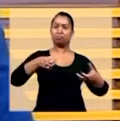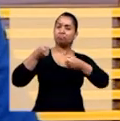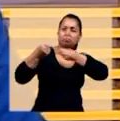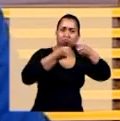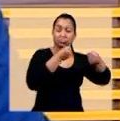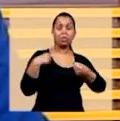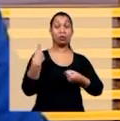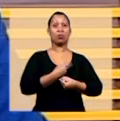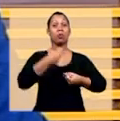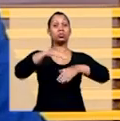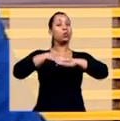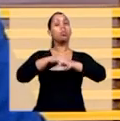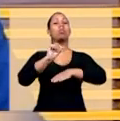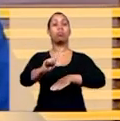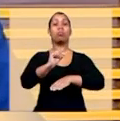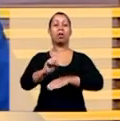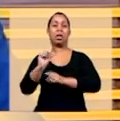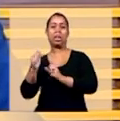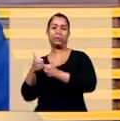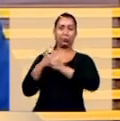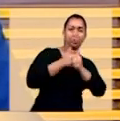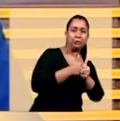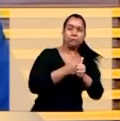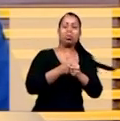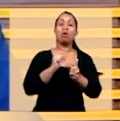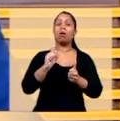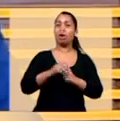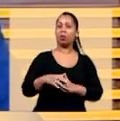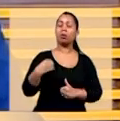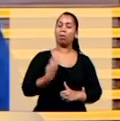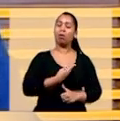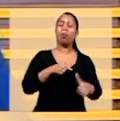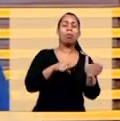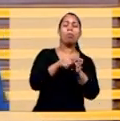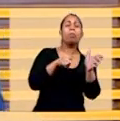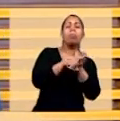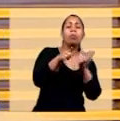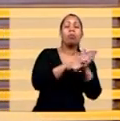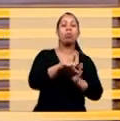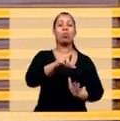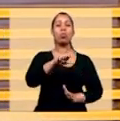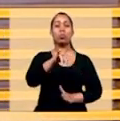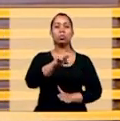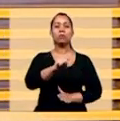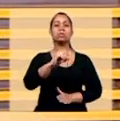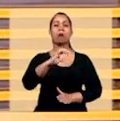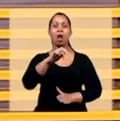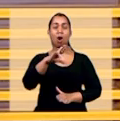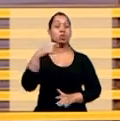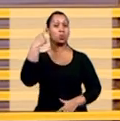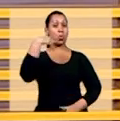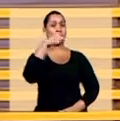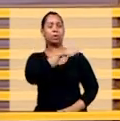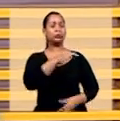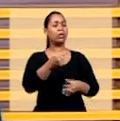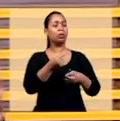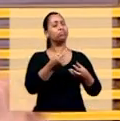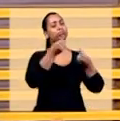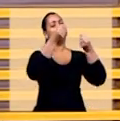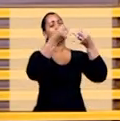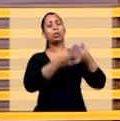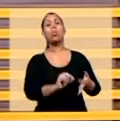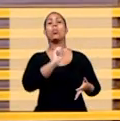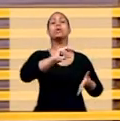E nesse ponto de vista, nós estamos falando sobre assédio moral. Eu começo perguntando para o advogado trabalhista, o Luiz Carlos Melo dos Santos, qual